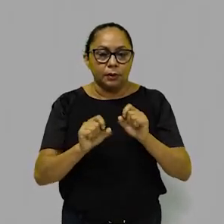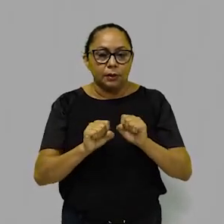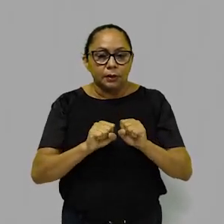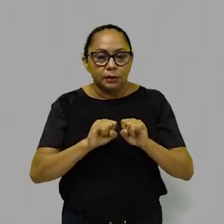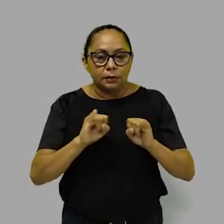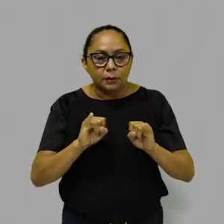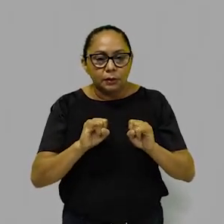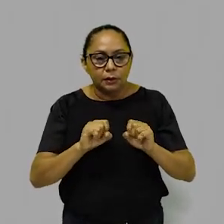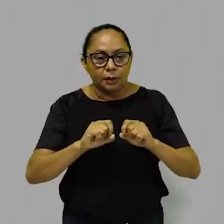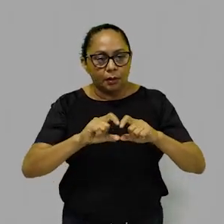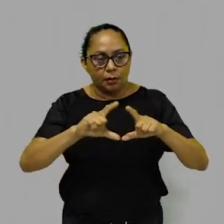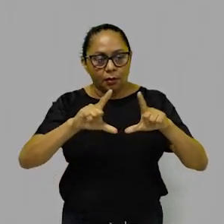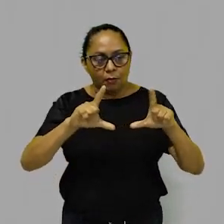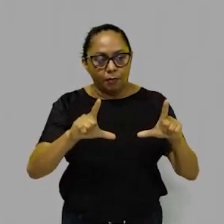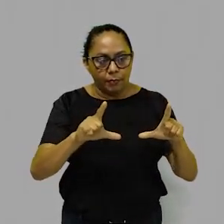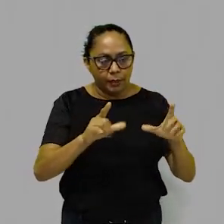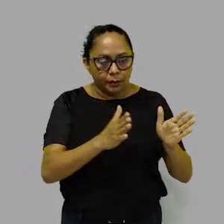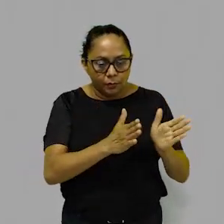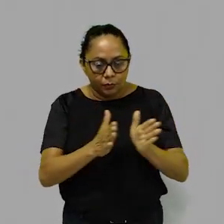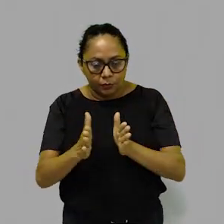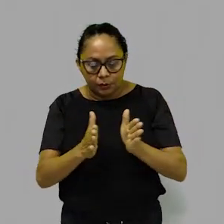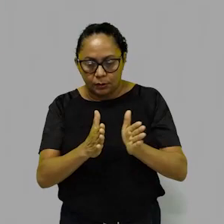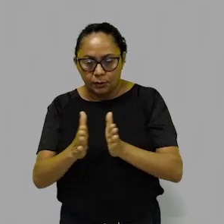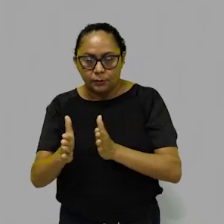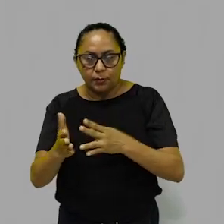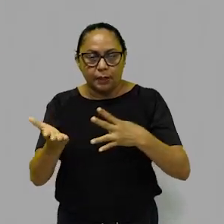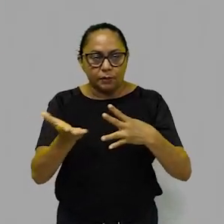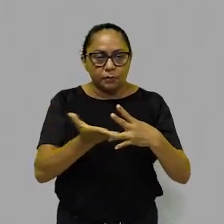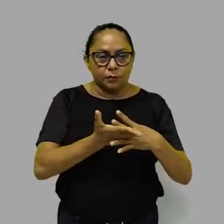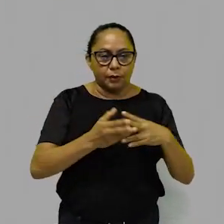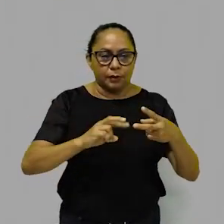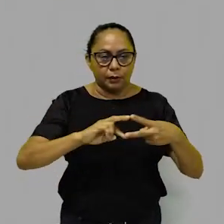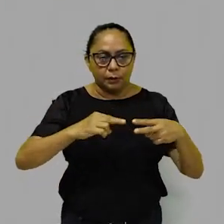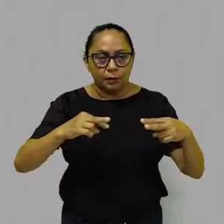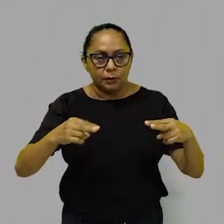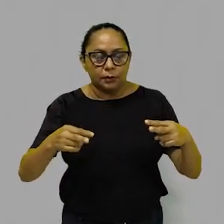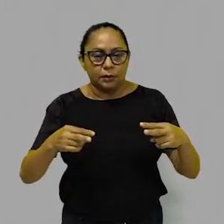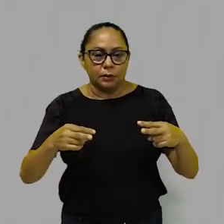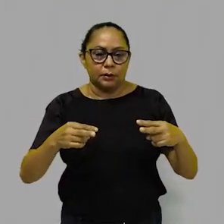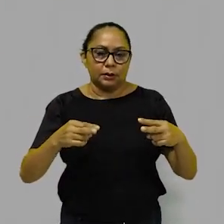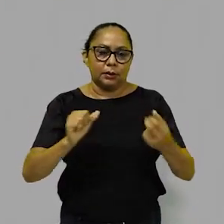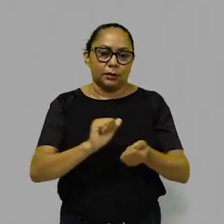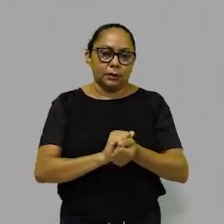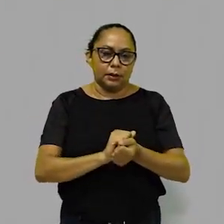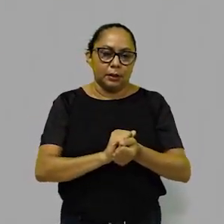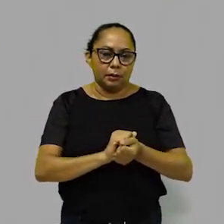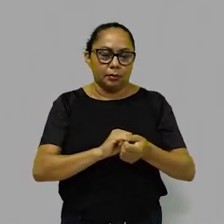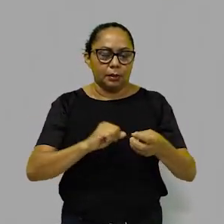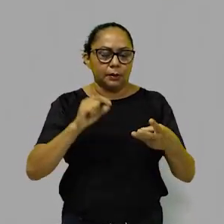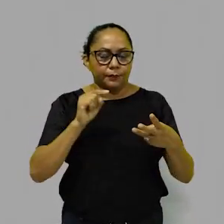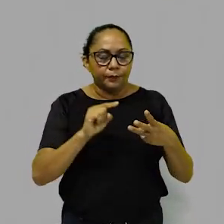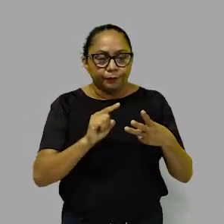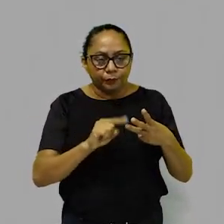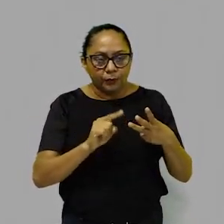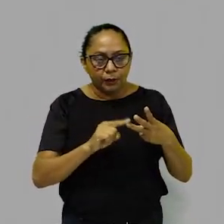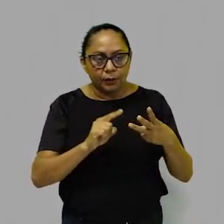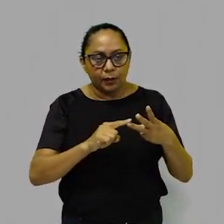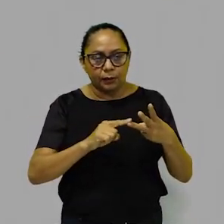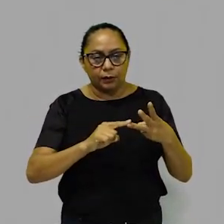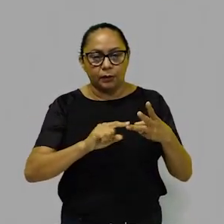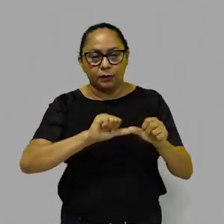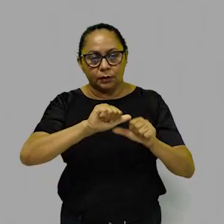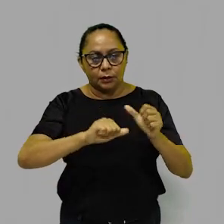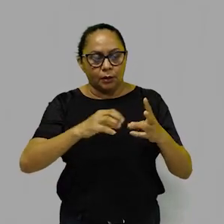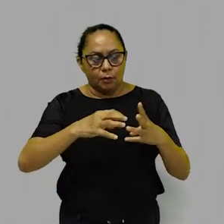o espaço entre essas células, logicamente que o órgão que está inflamado, ele vai inchar. Então, é tumor que a gente